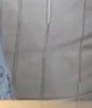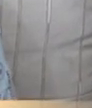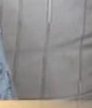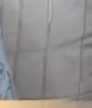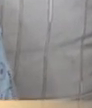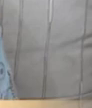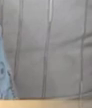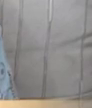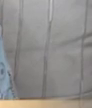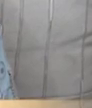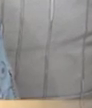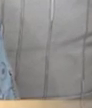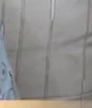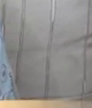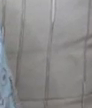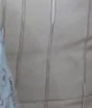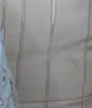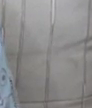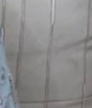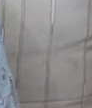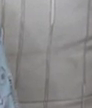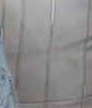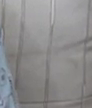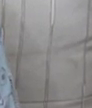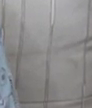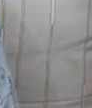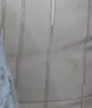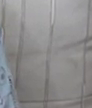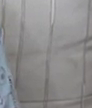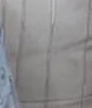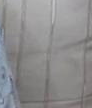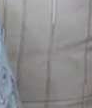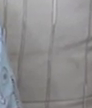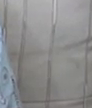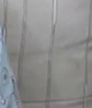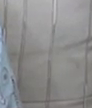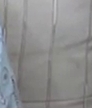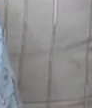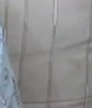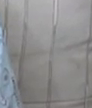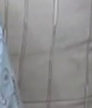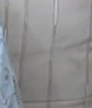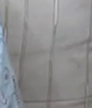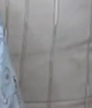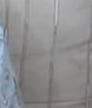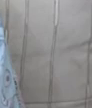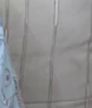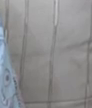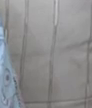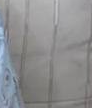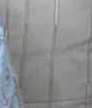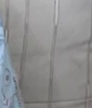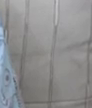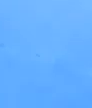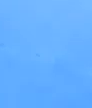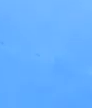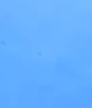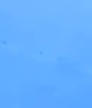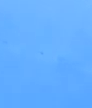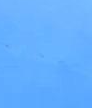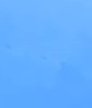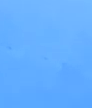com crianças da mesma idade, acha que elas vêm com uma bagagem. Elas não vêm, são crianças vítimas de maus tratos, são crianças que